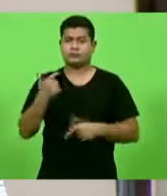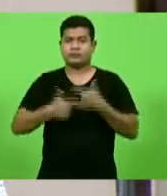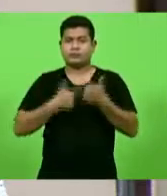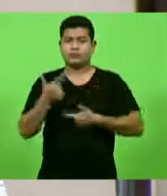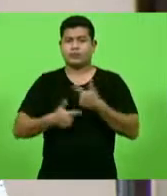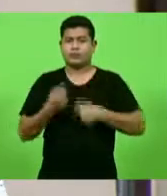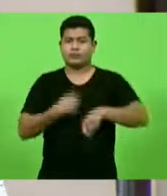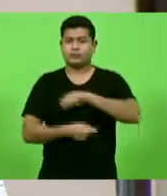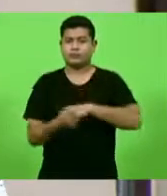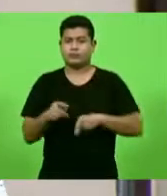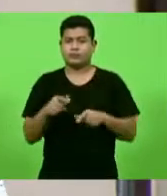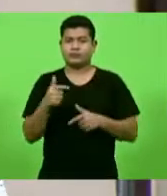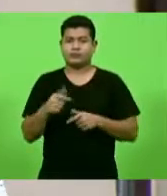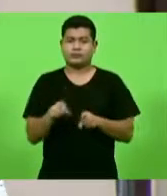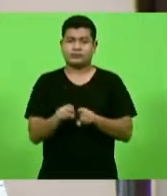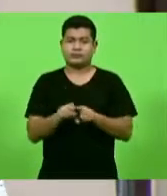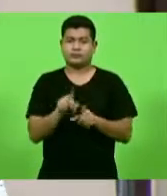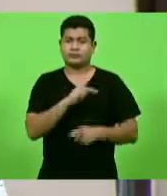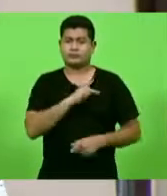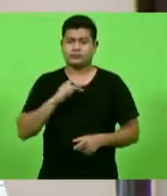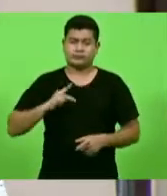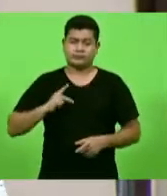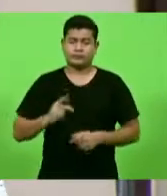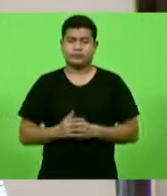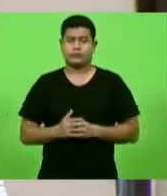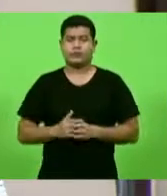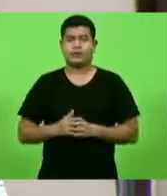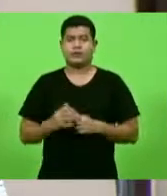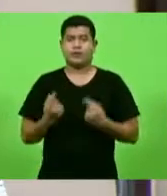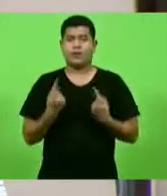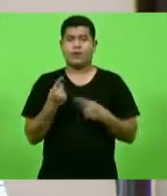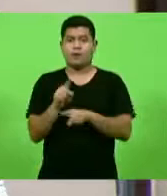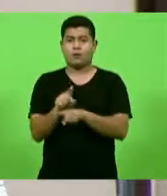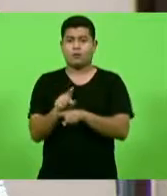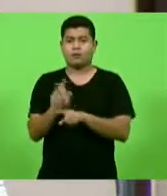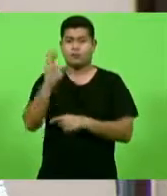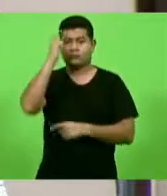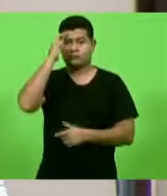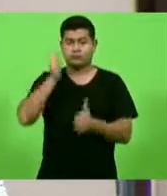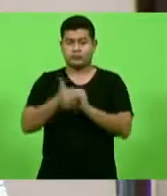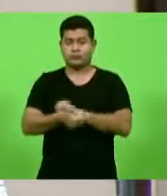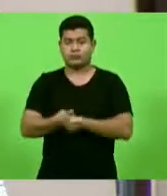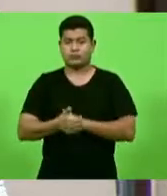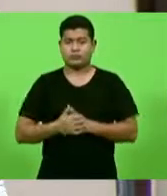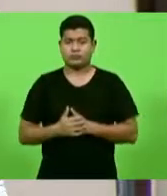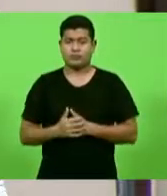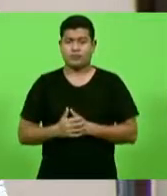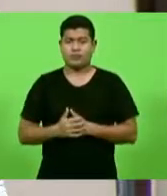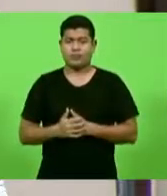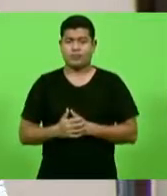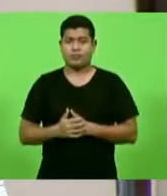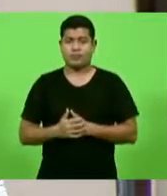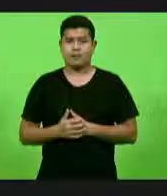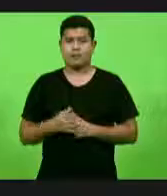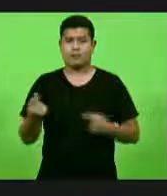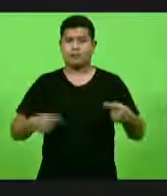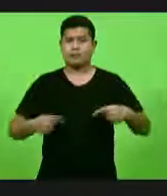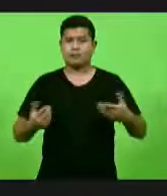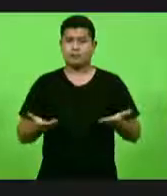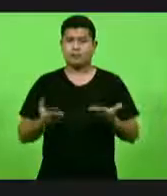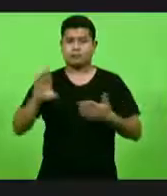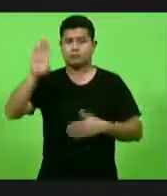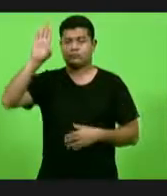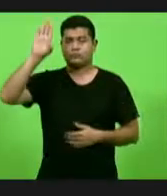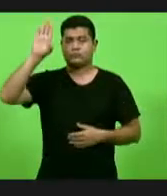Público. Parecer contrário da Comissão de Educação, Cultura e Desporto. Em discussão. Para discutir, senhor presidente.